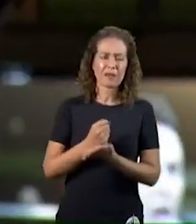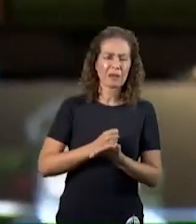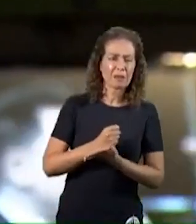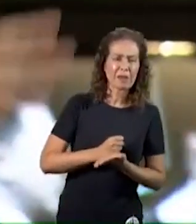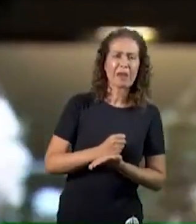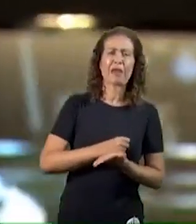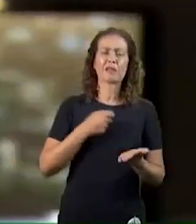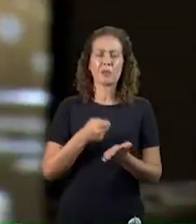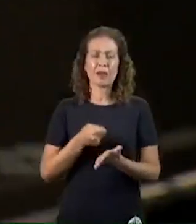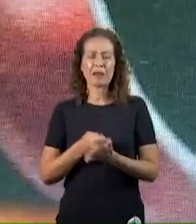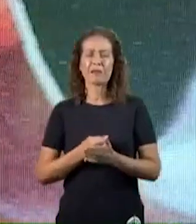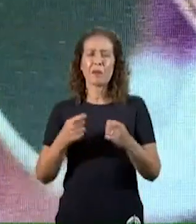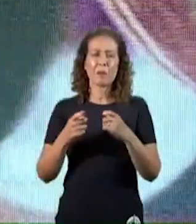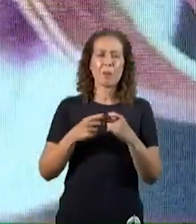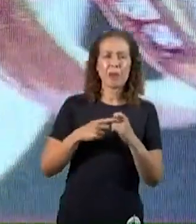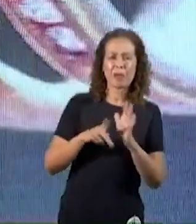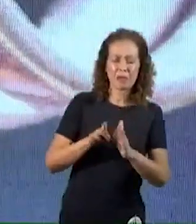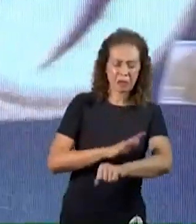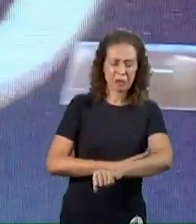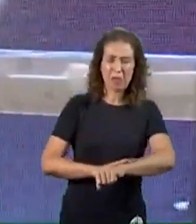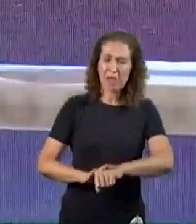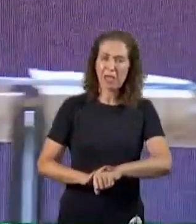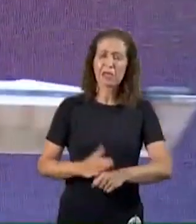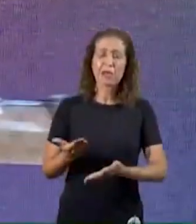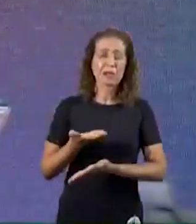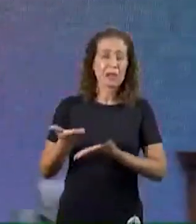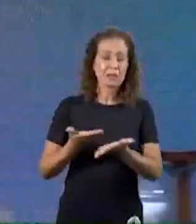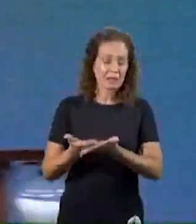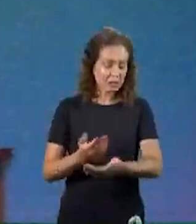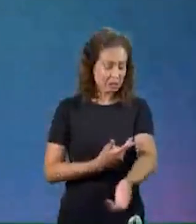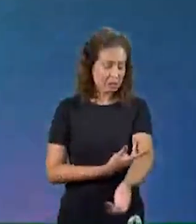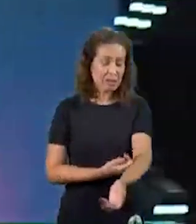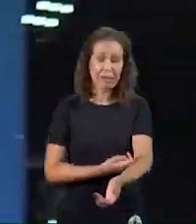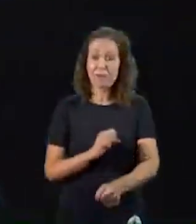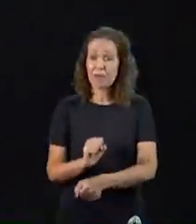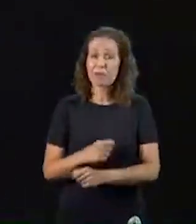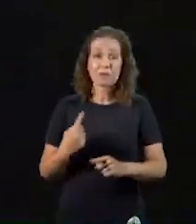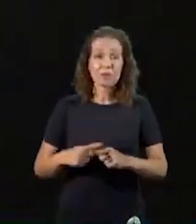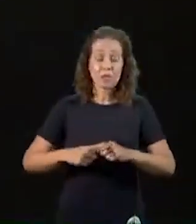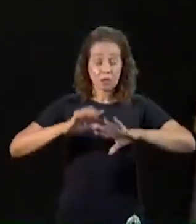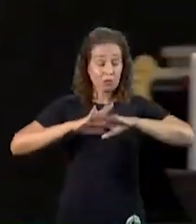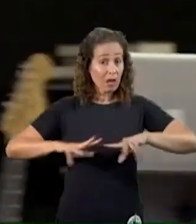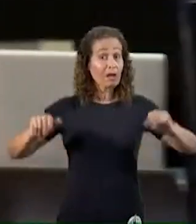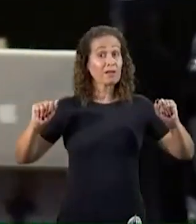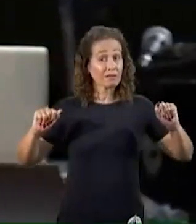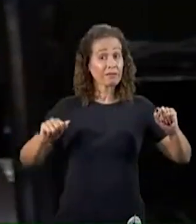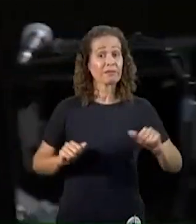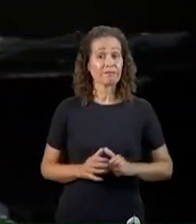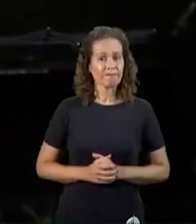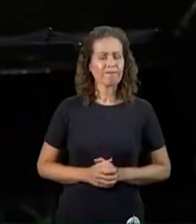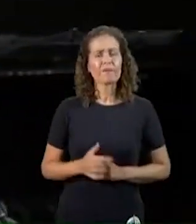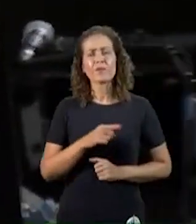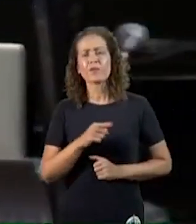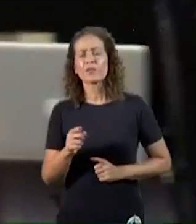dermatologista, fazia tratamento, estava tratando o sangue dela. Parou, porque foi completamente curada. Com